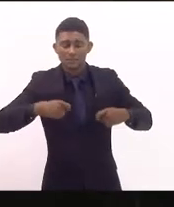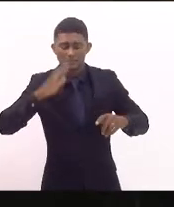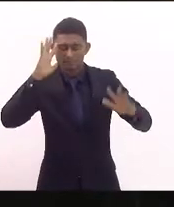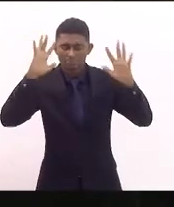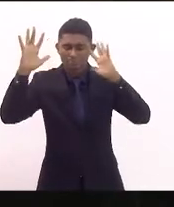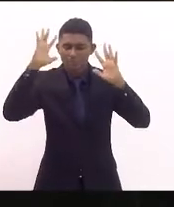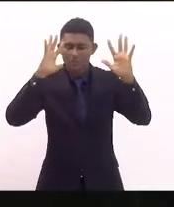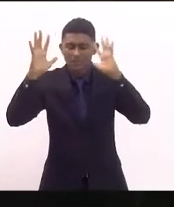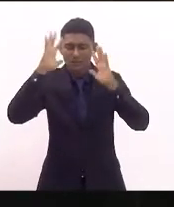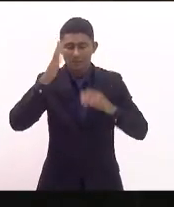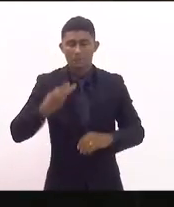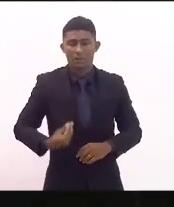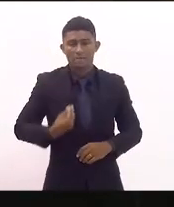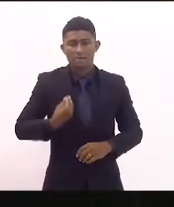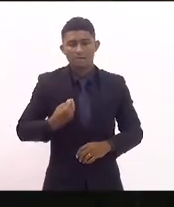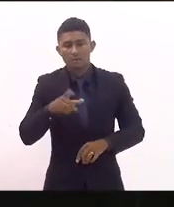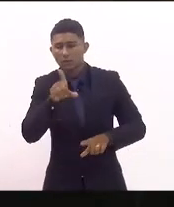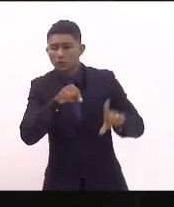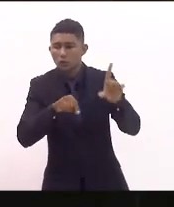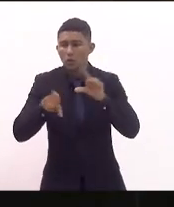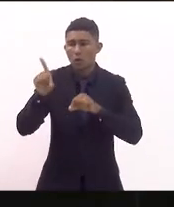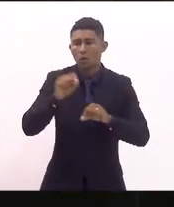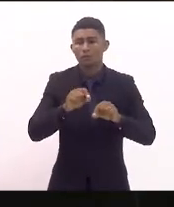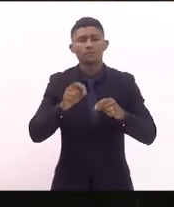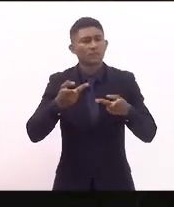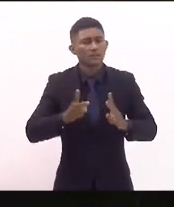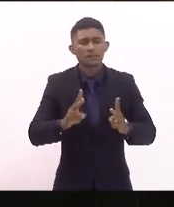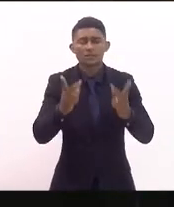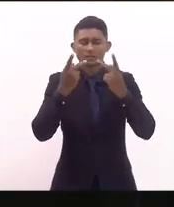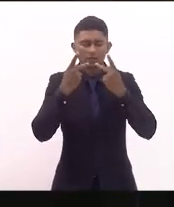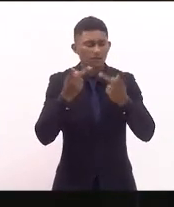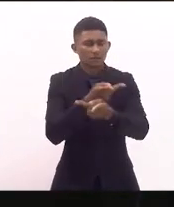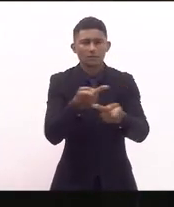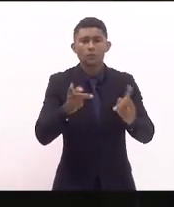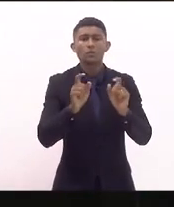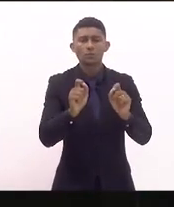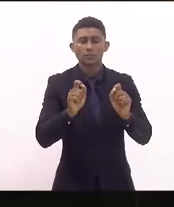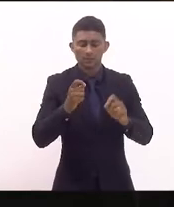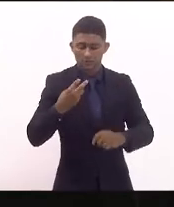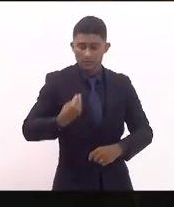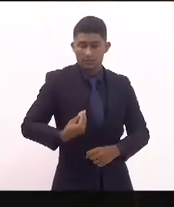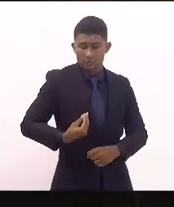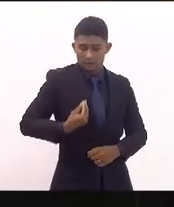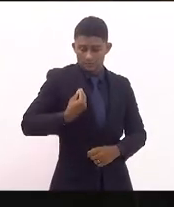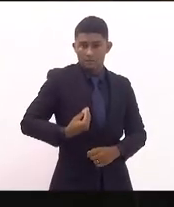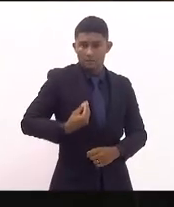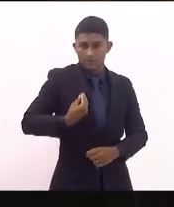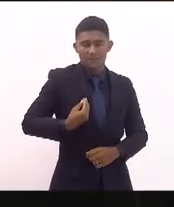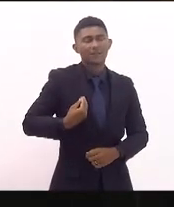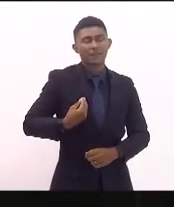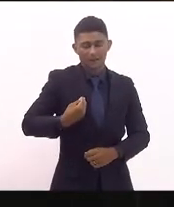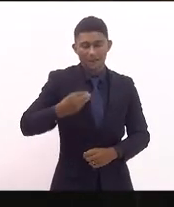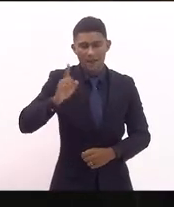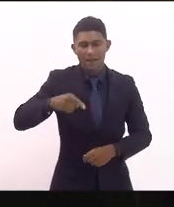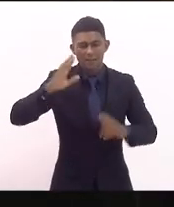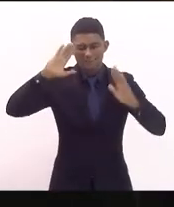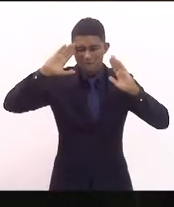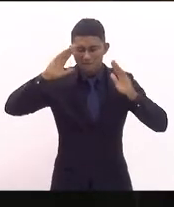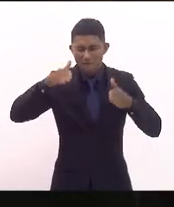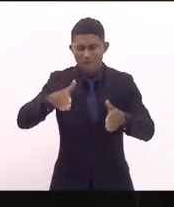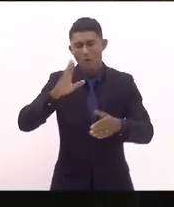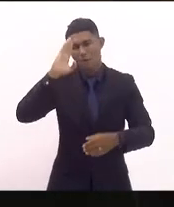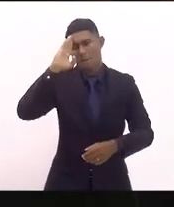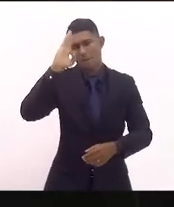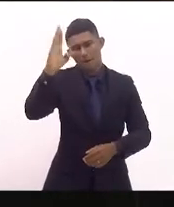prioridades. Digo sempre e repito em alta voz, viver é a nossa maior prioridade.